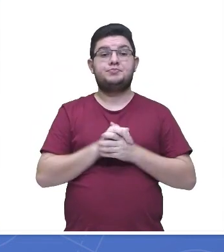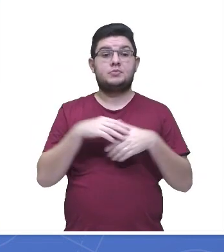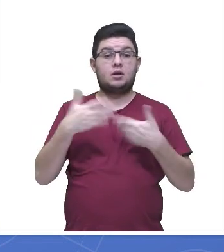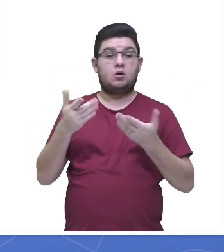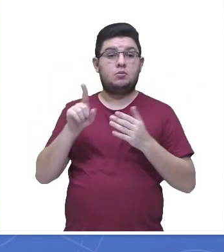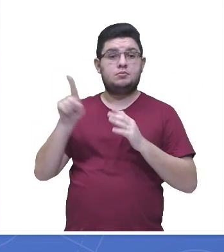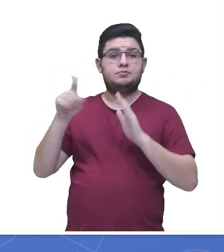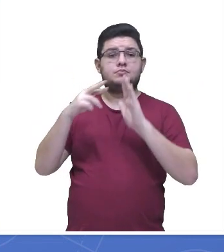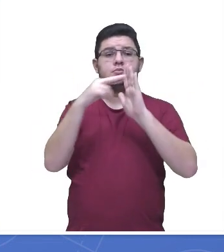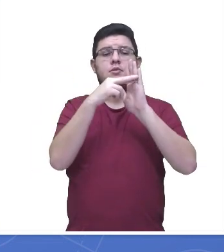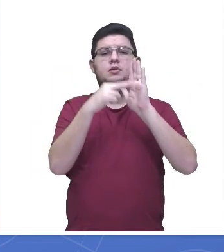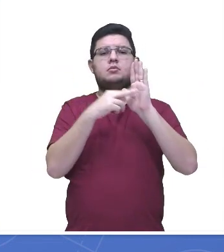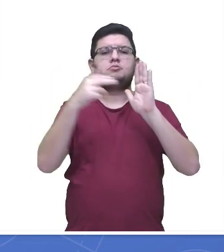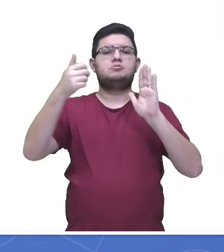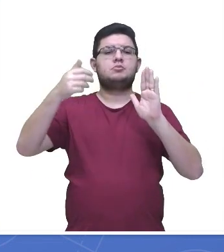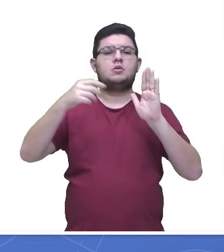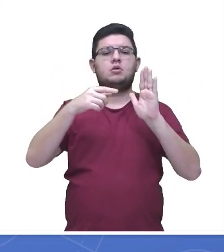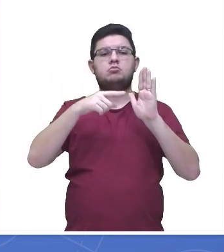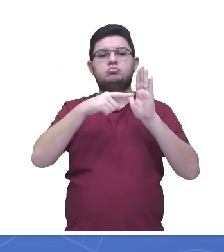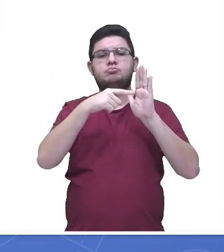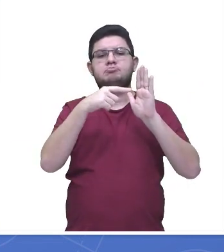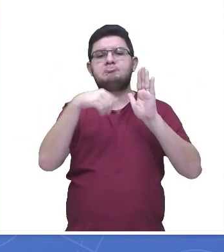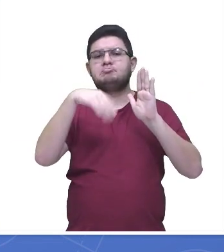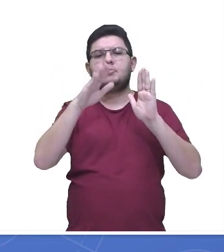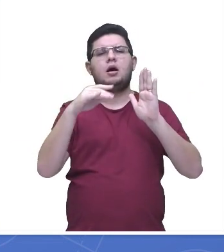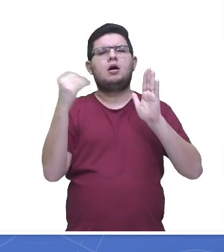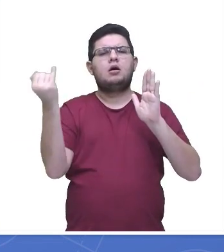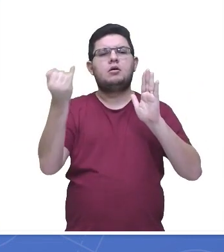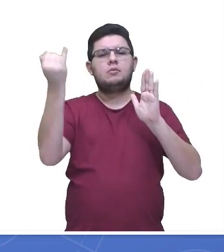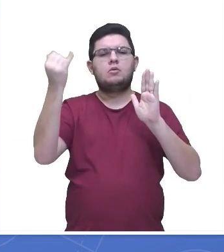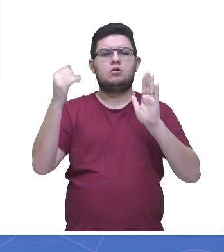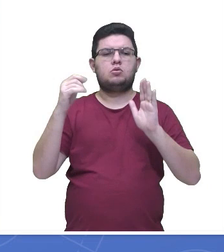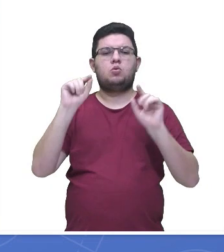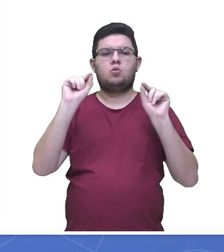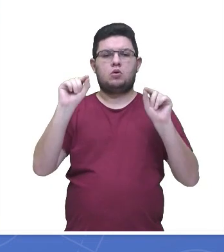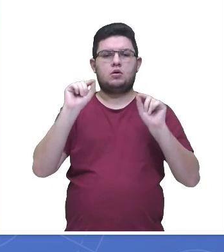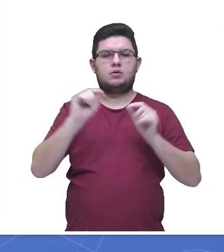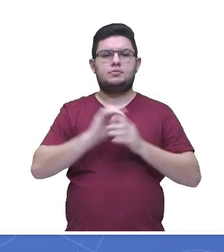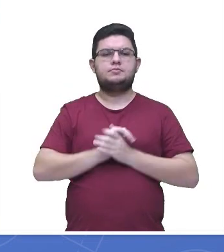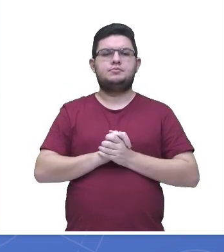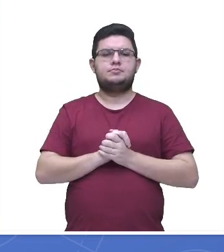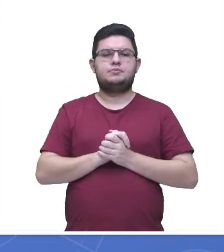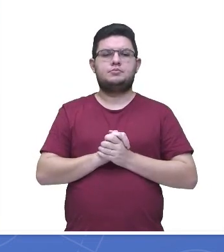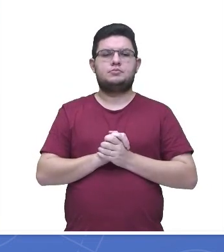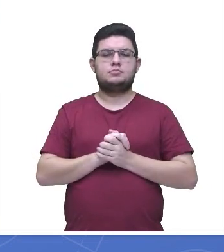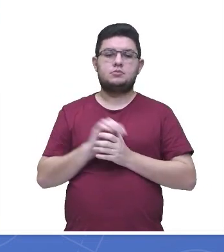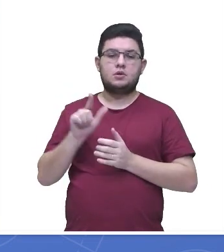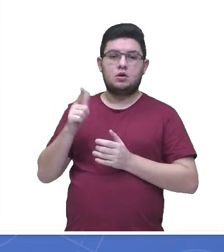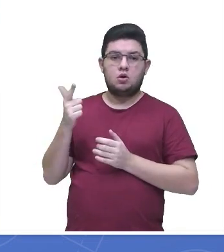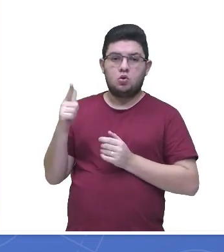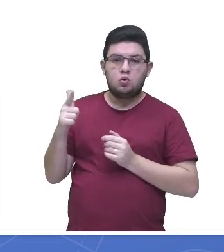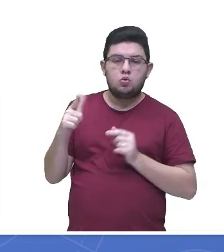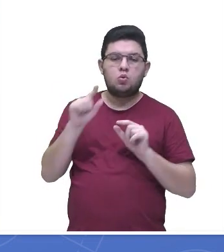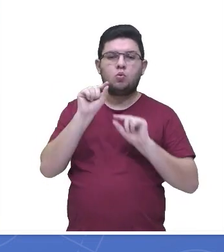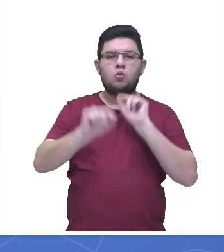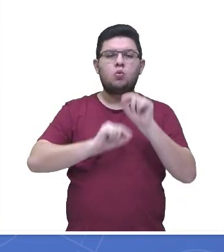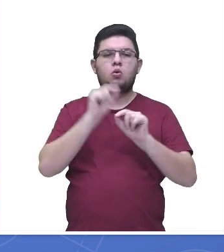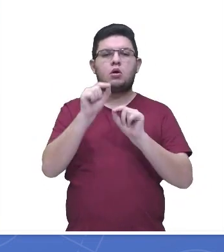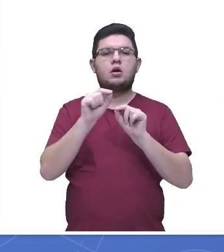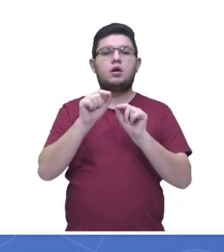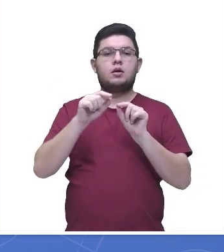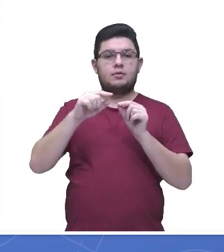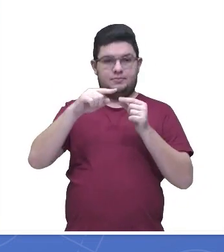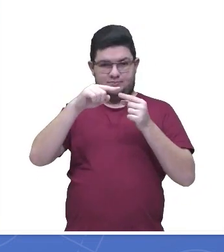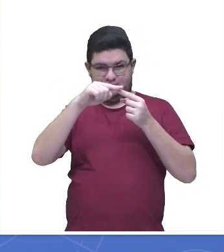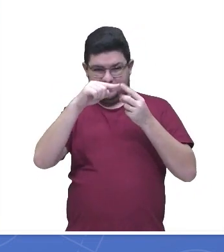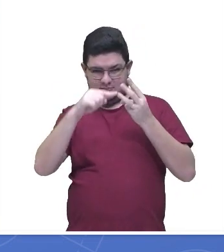serem seguidas nessa cultura antiga. Ausência de 3 dimensões, ausência de sombra,